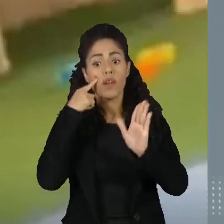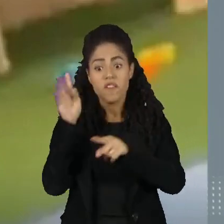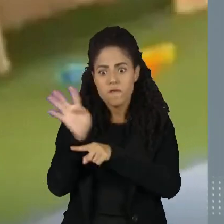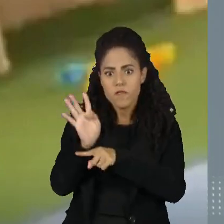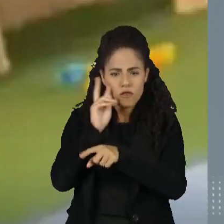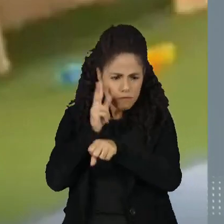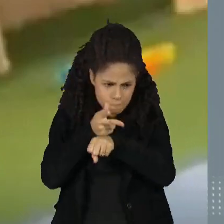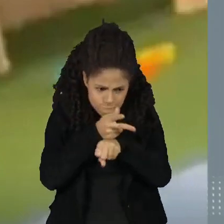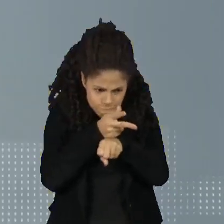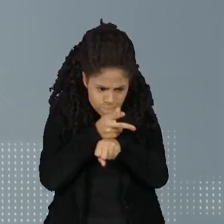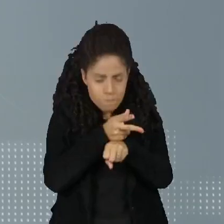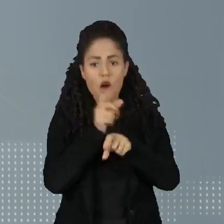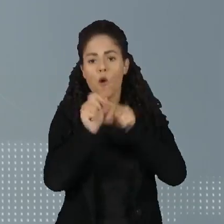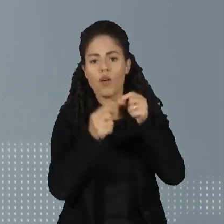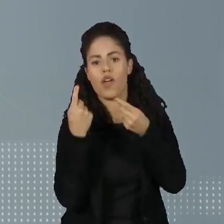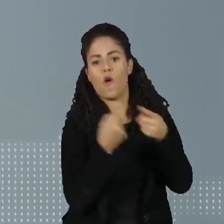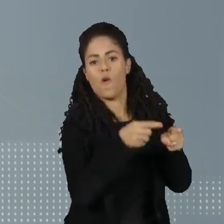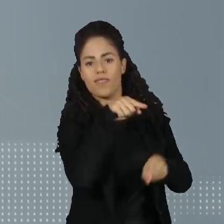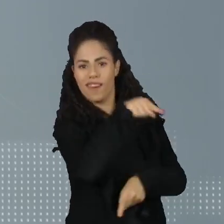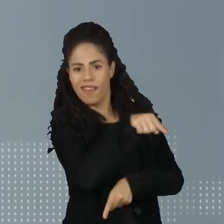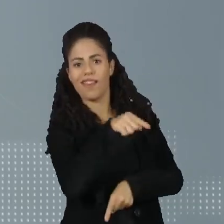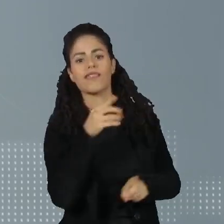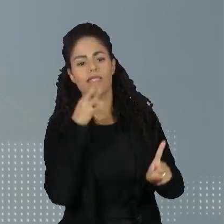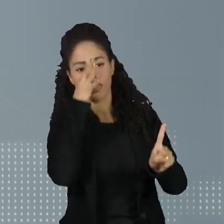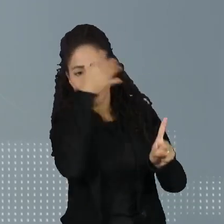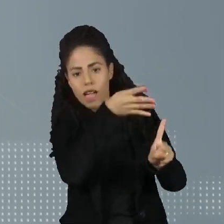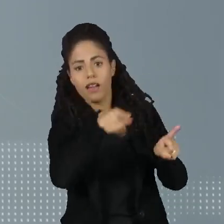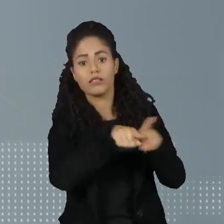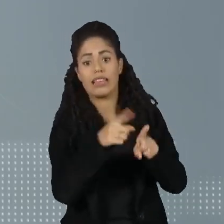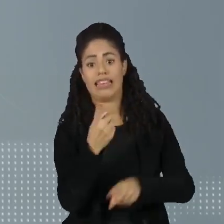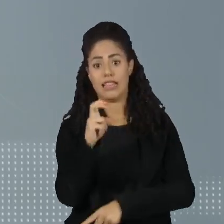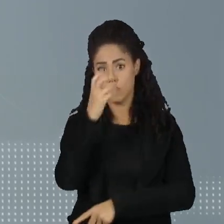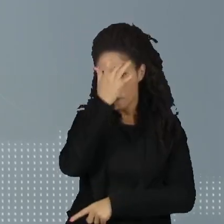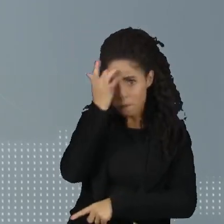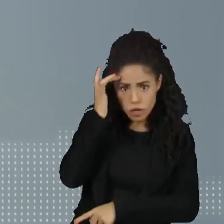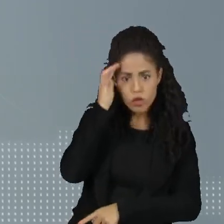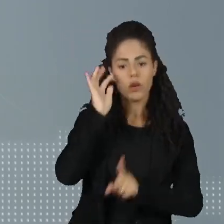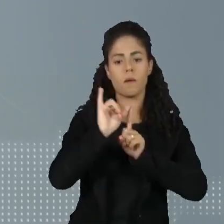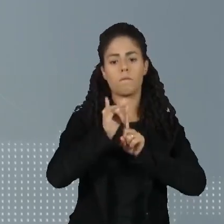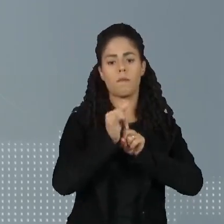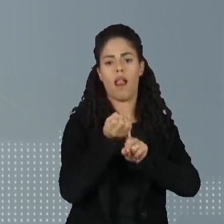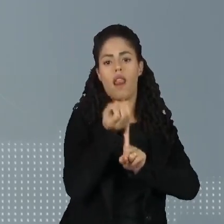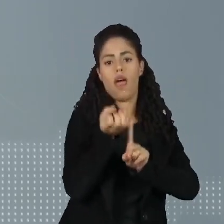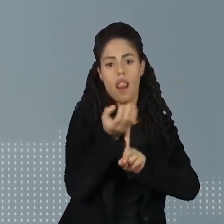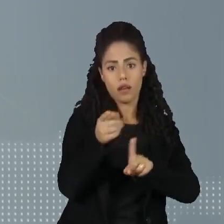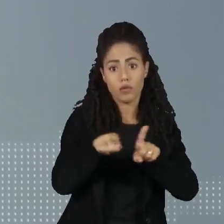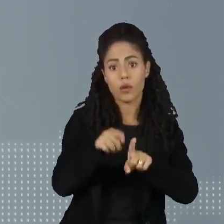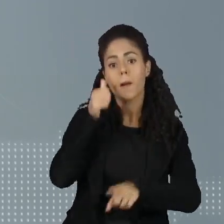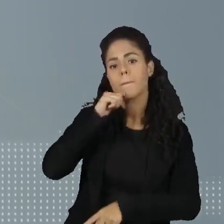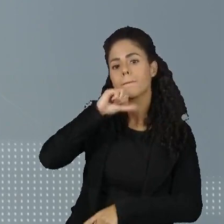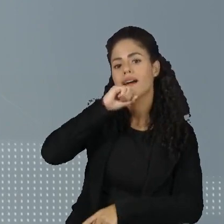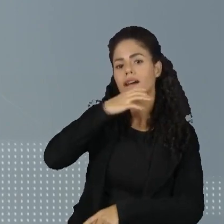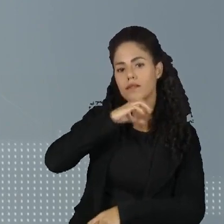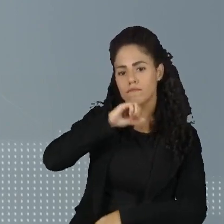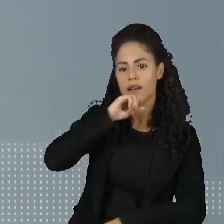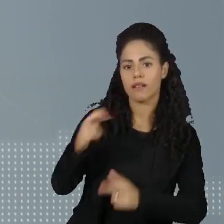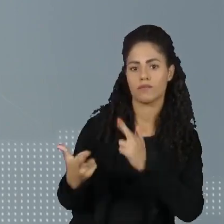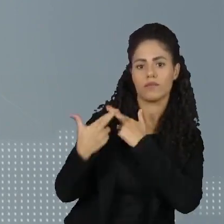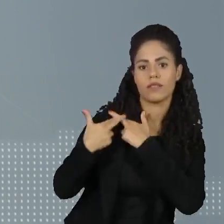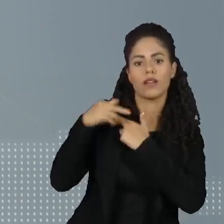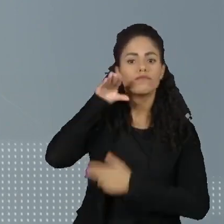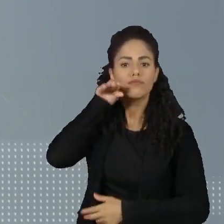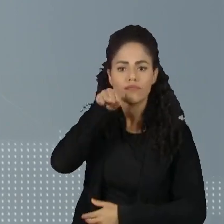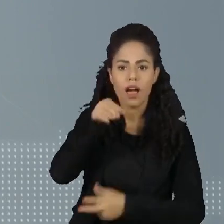dos donos maltratando as crianças mais de 15 pessoas foram ouvidas entre pais de alunos funcionários e